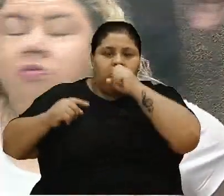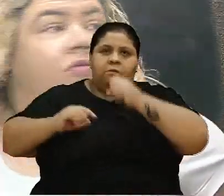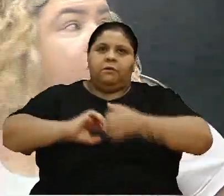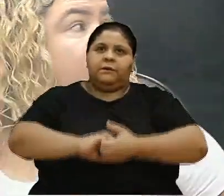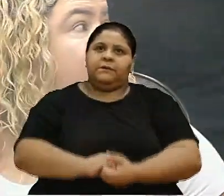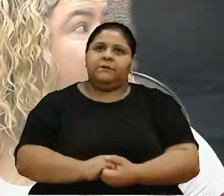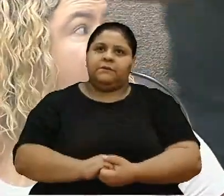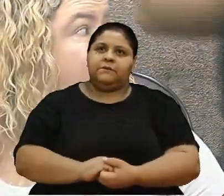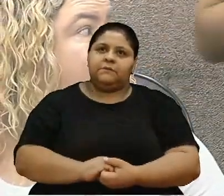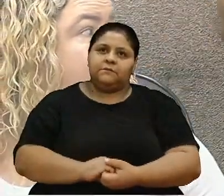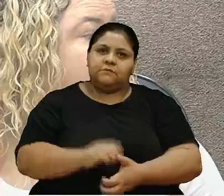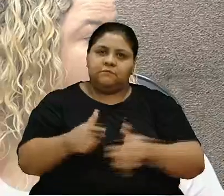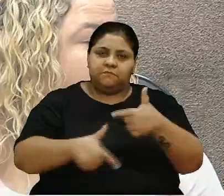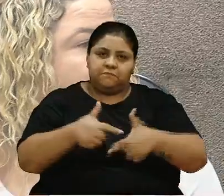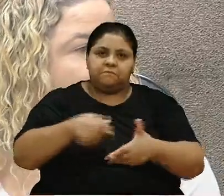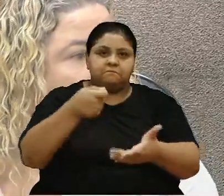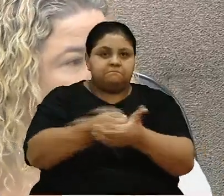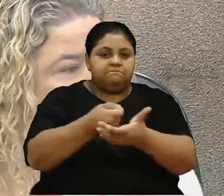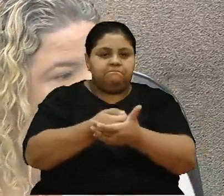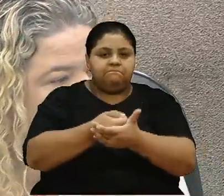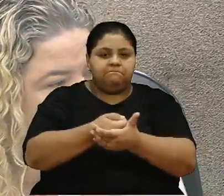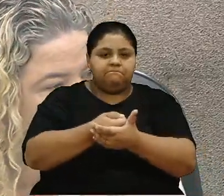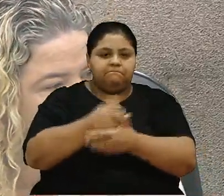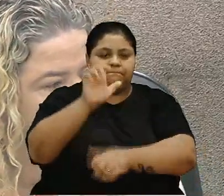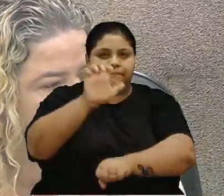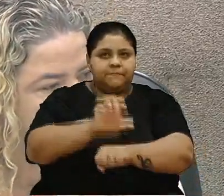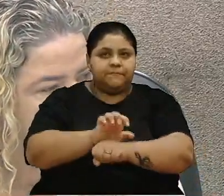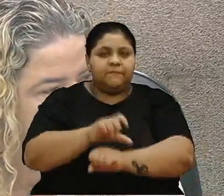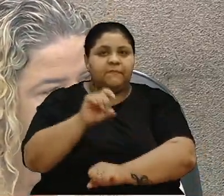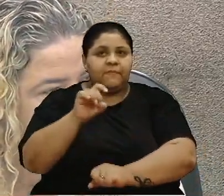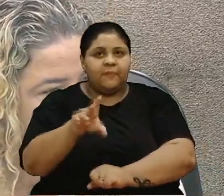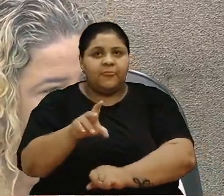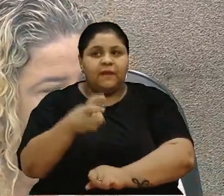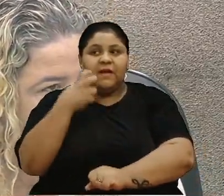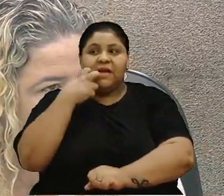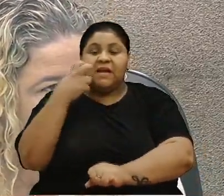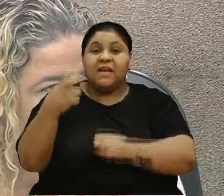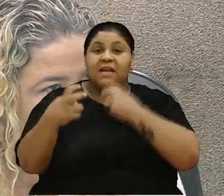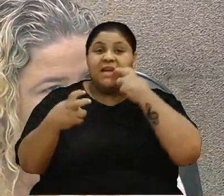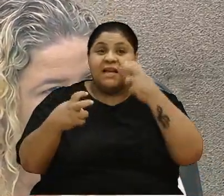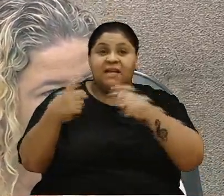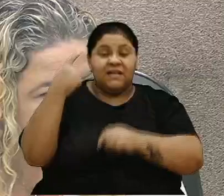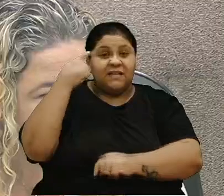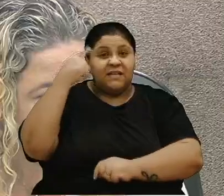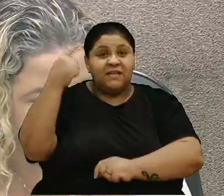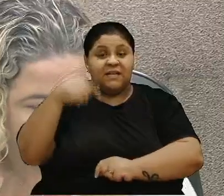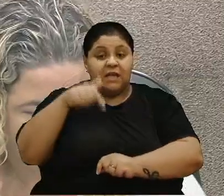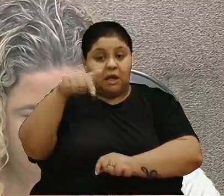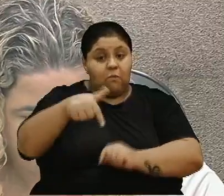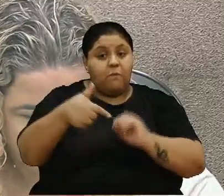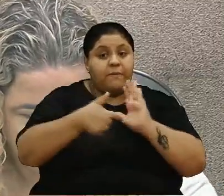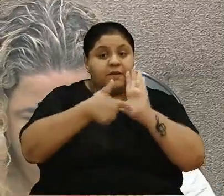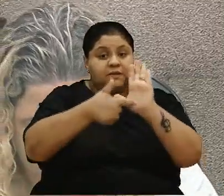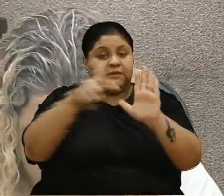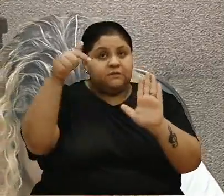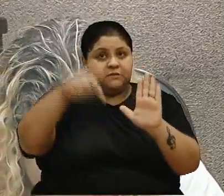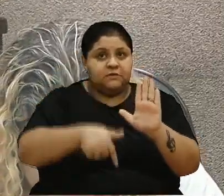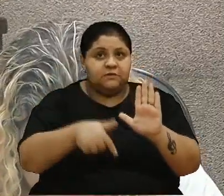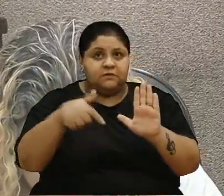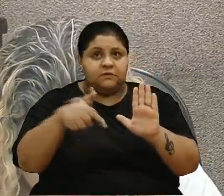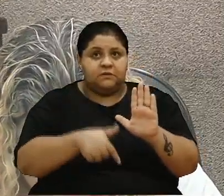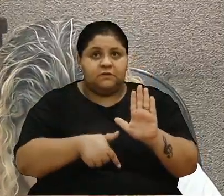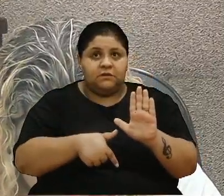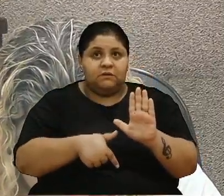para fazer um serviço que era obrigação do Estado. Só que a gente gritou, essa ideia eu apresentei aqui, né? Fui motivo